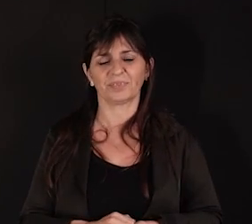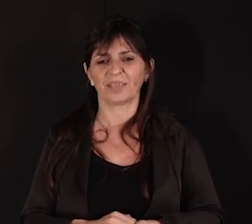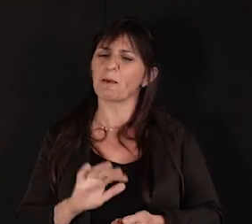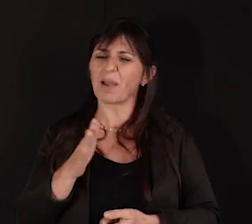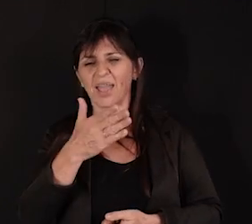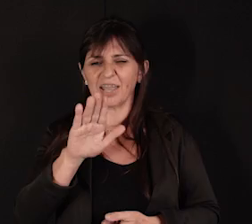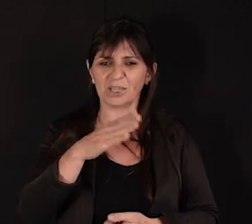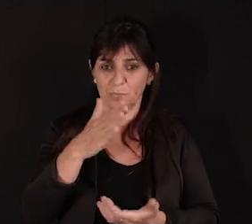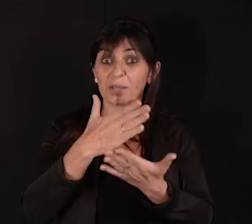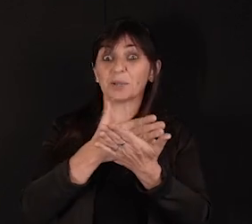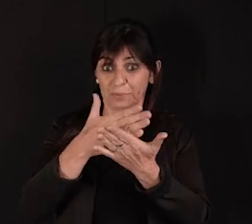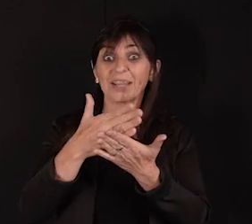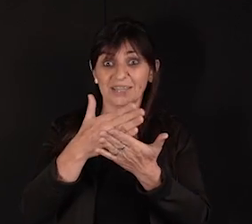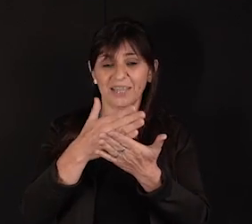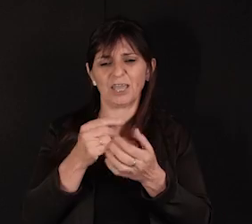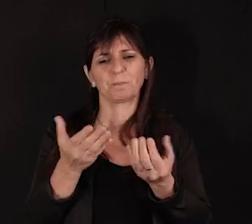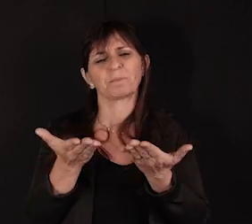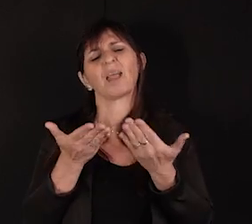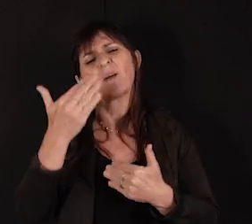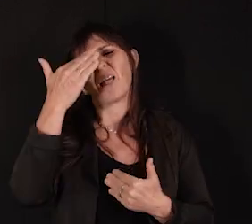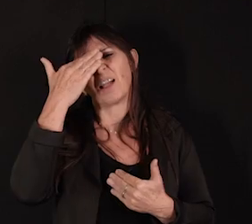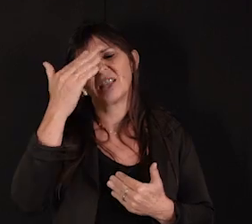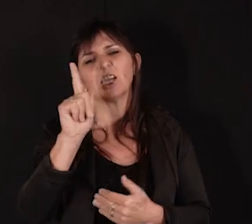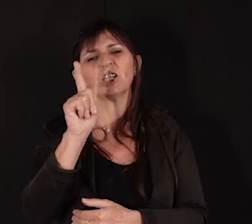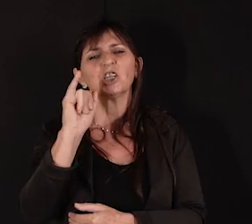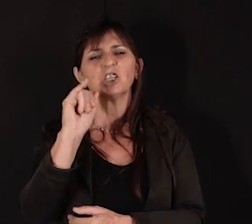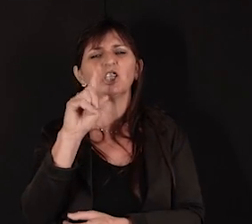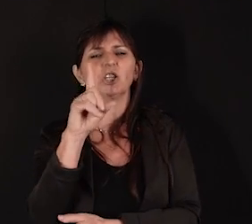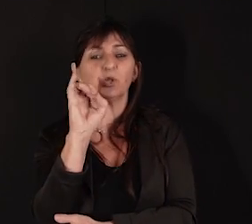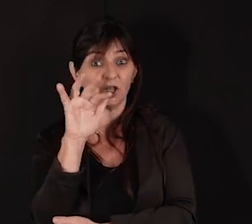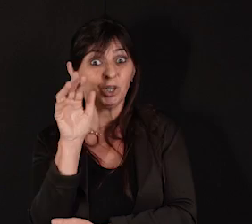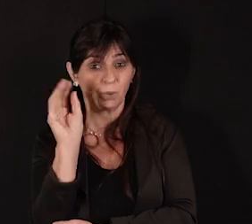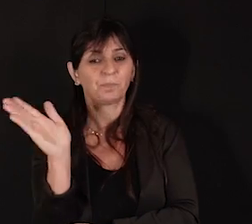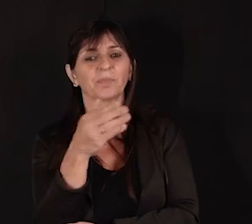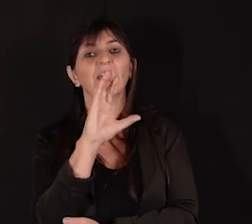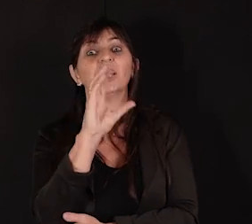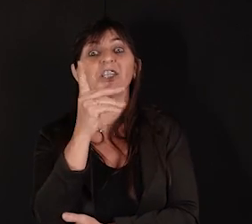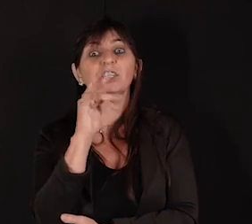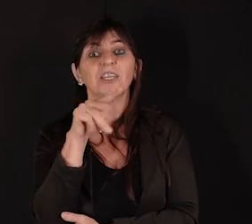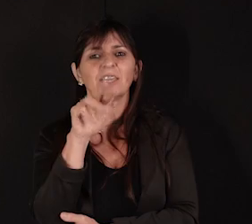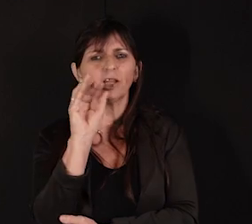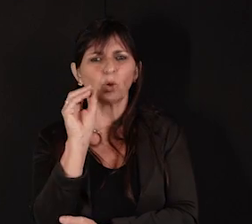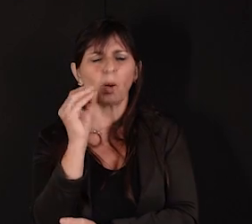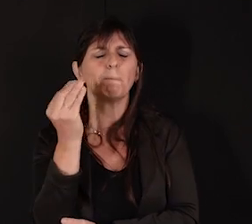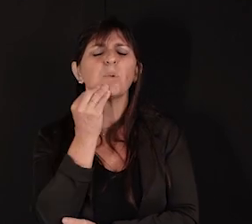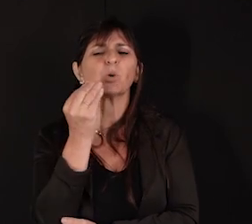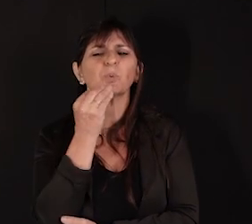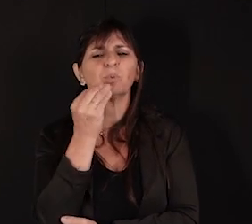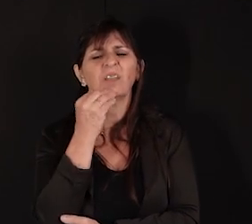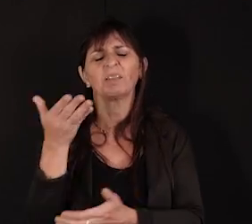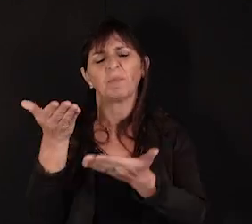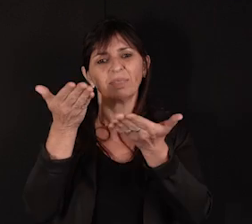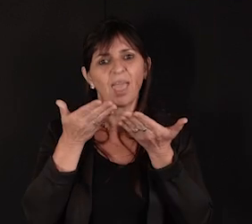Mais ou menos quando eu iniciei. Eu quero agradecer ao Gildinho e ao Chiquito pela oportunidade que me deram para